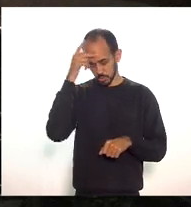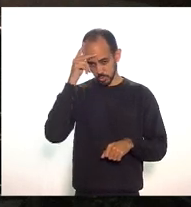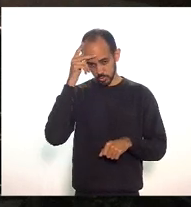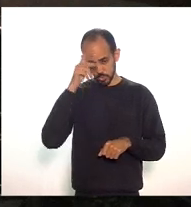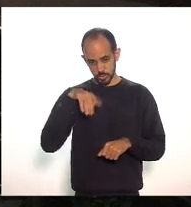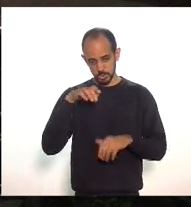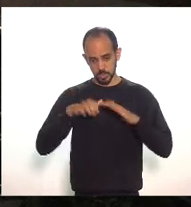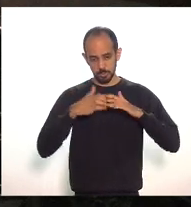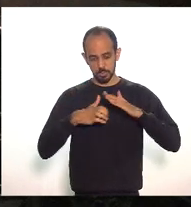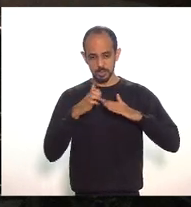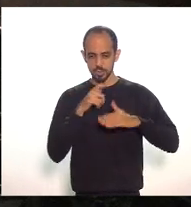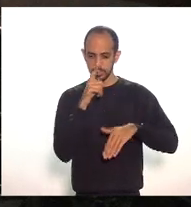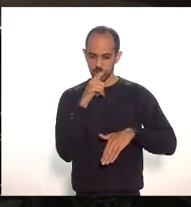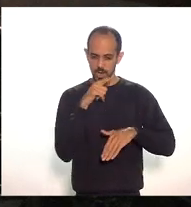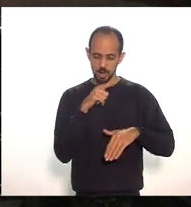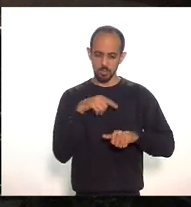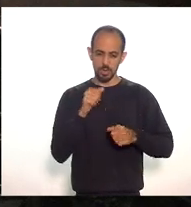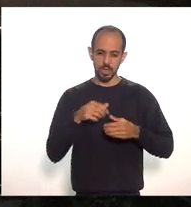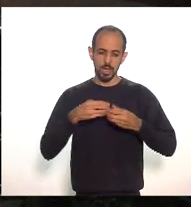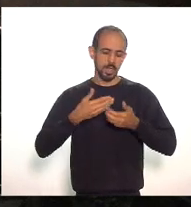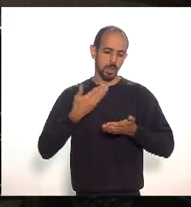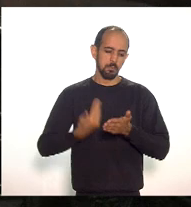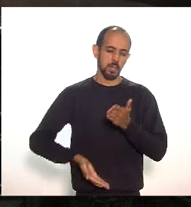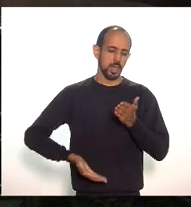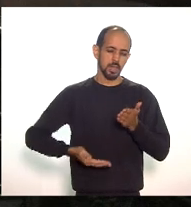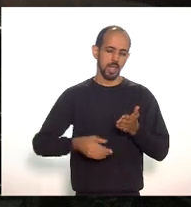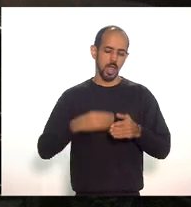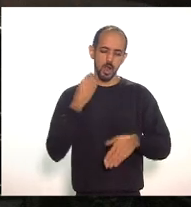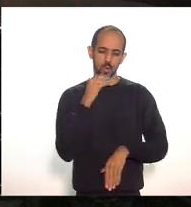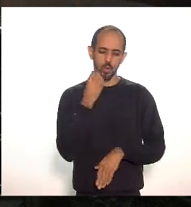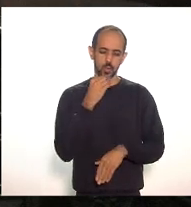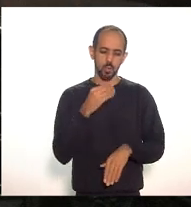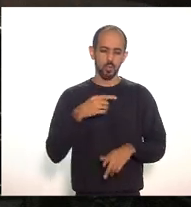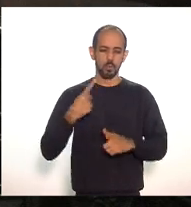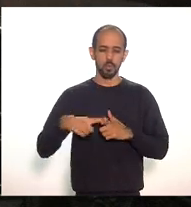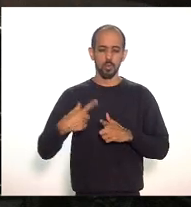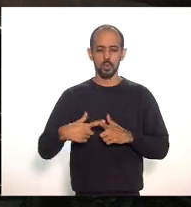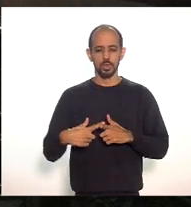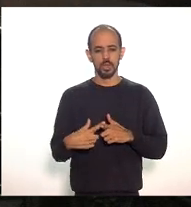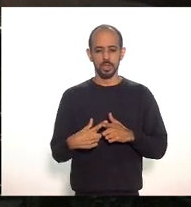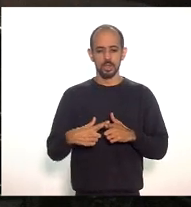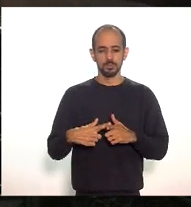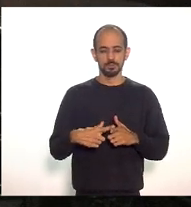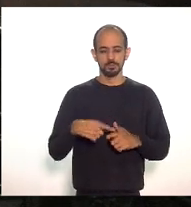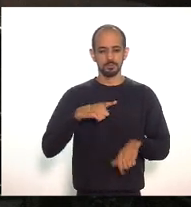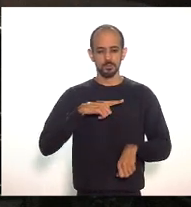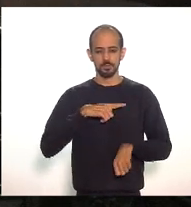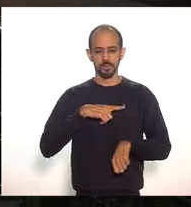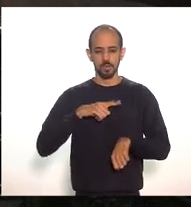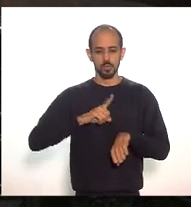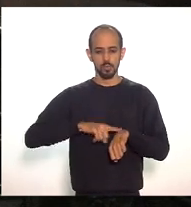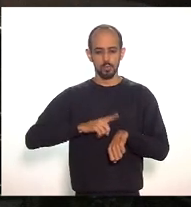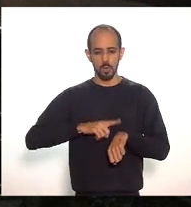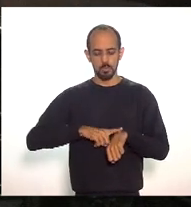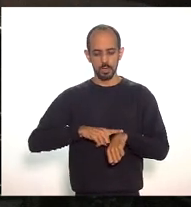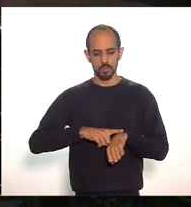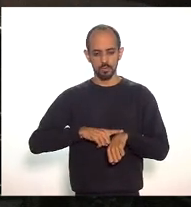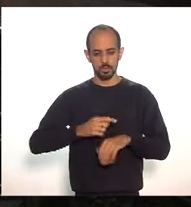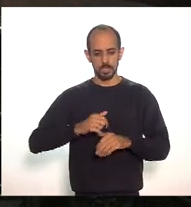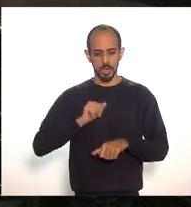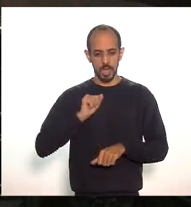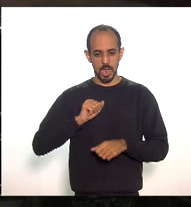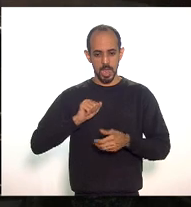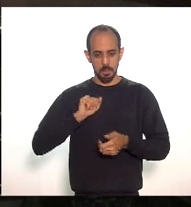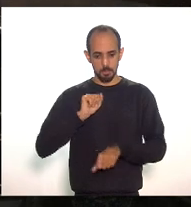dizendo que ela perderia lucratividade porque ao momento que você acaba com a